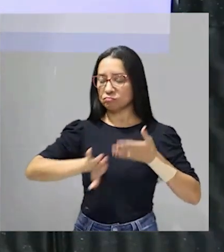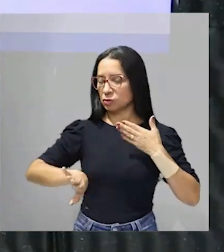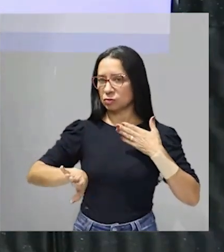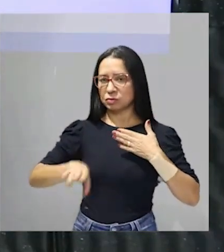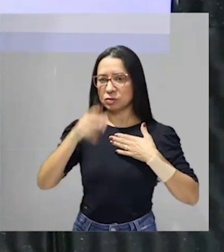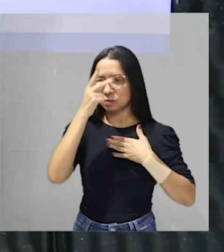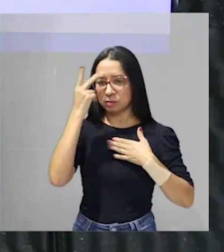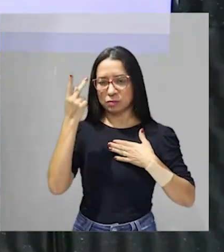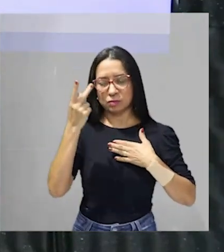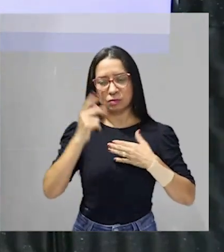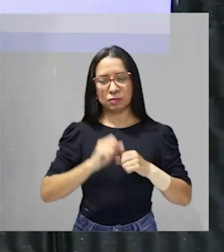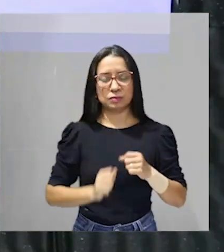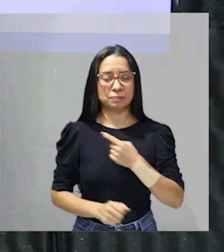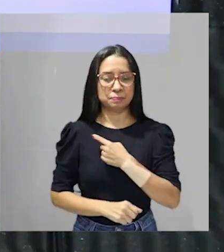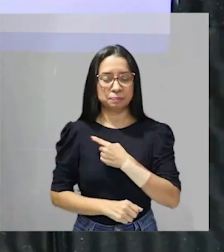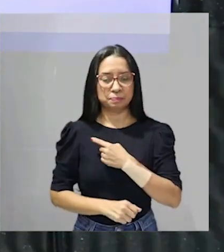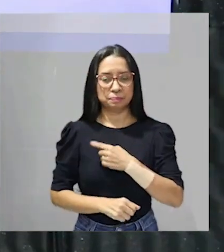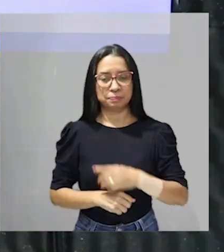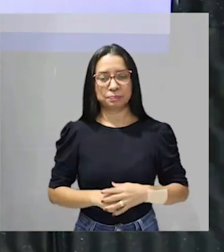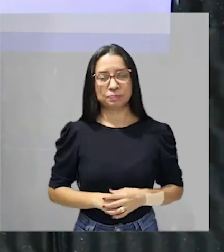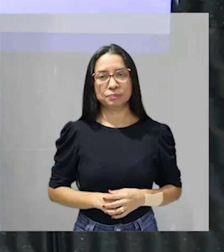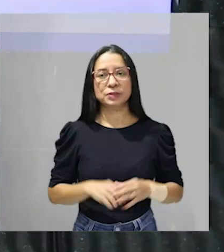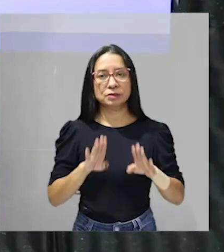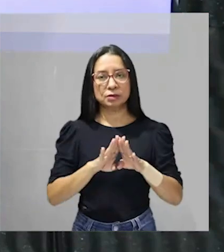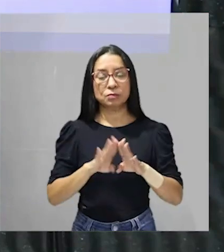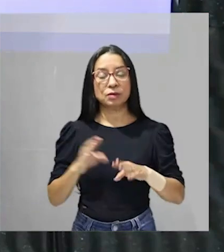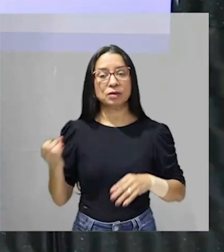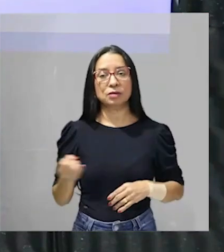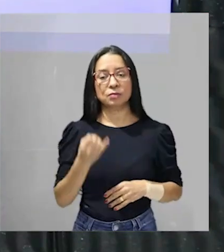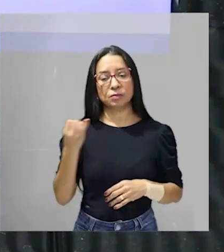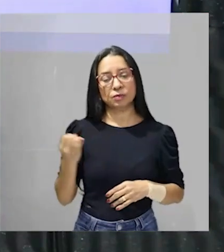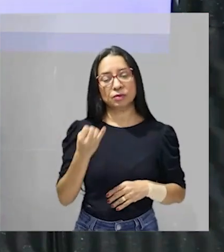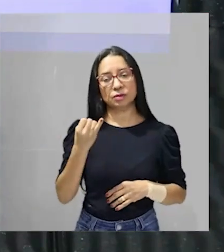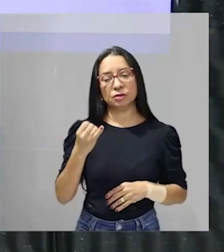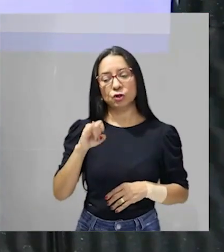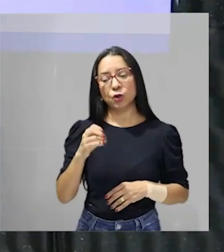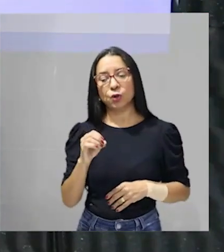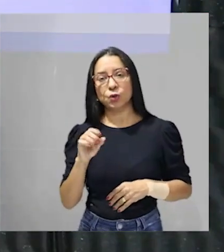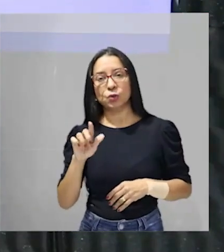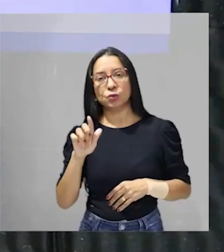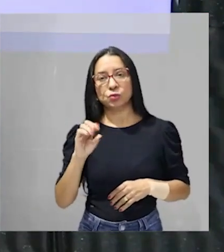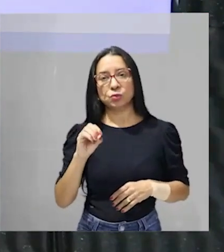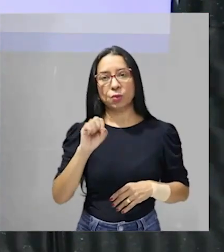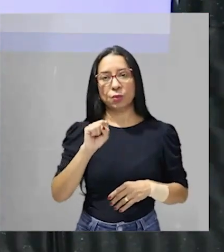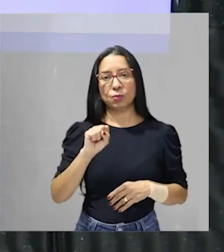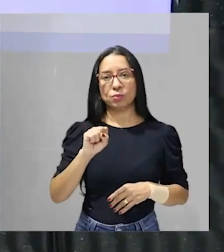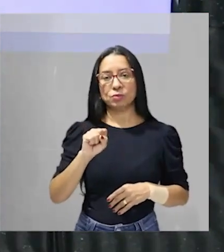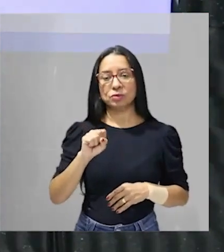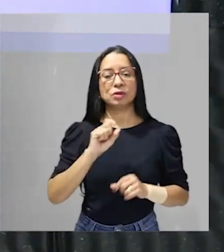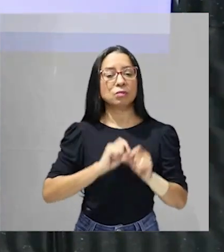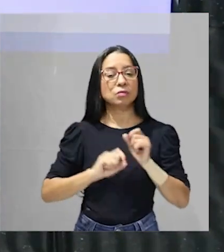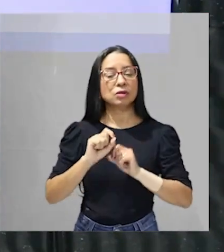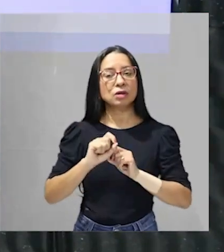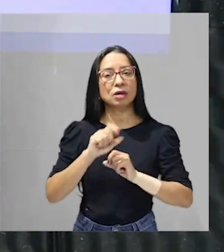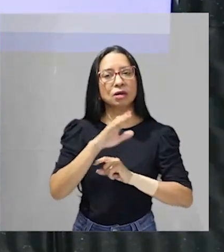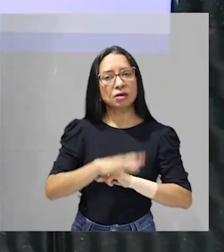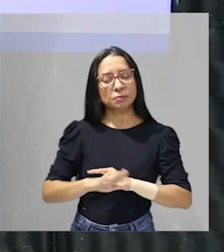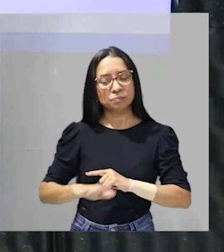esportes e Vale frisar aqui ó que os jogos eles são para crianças adultos